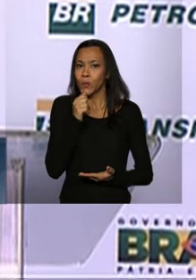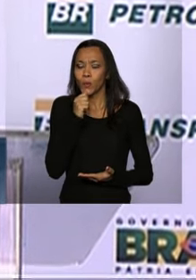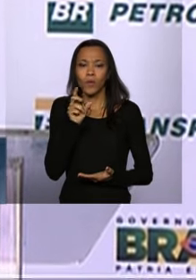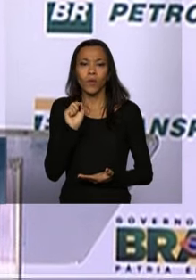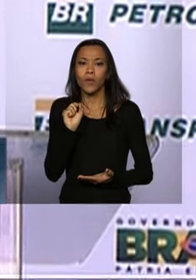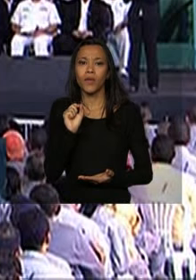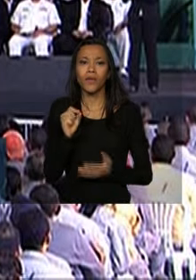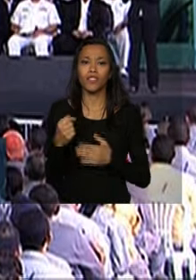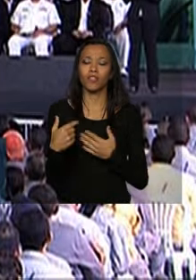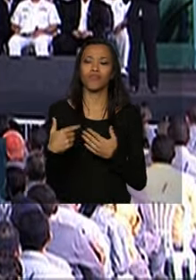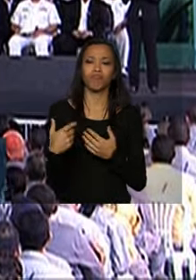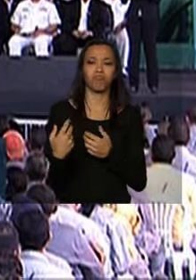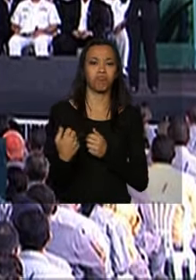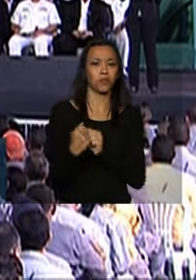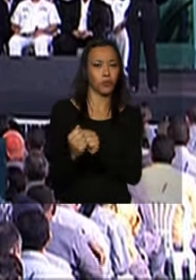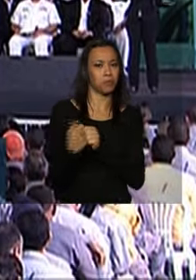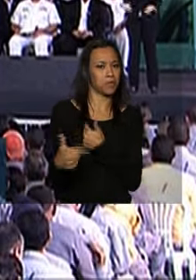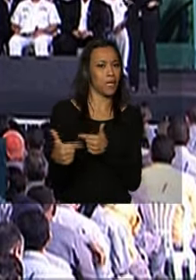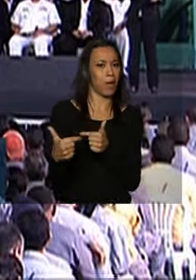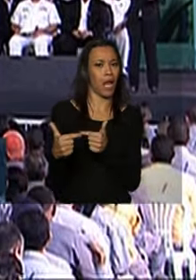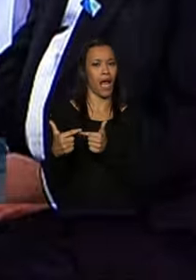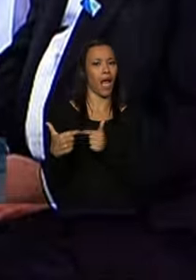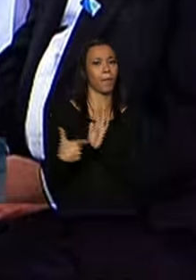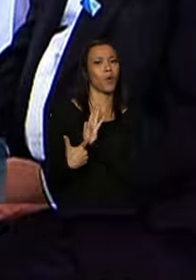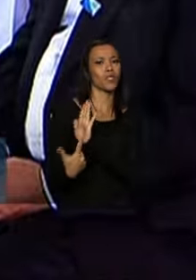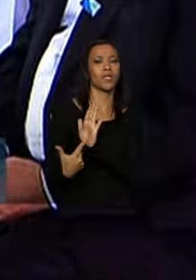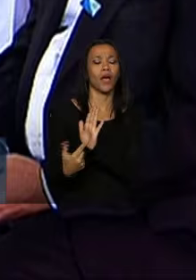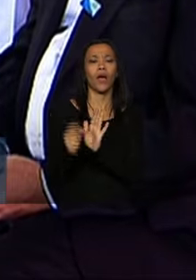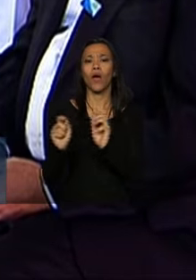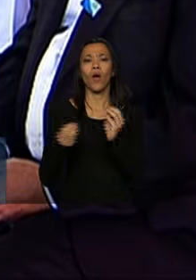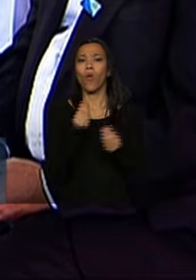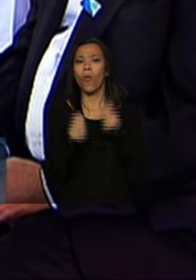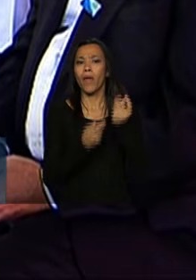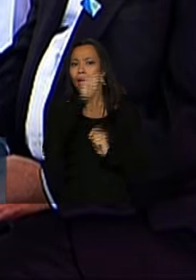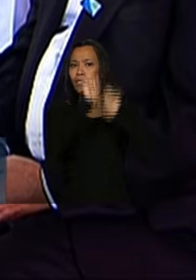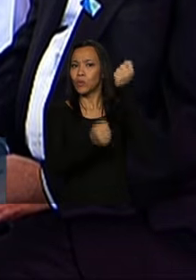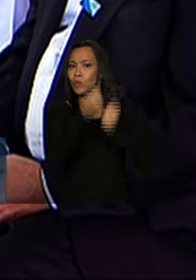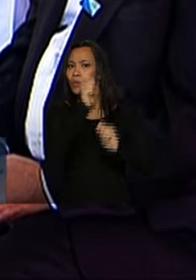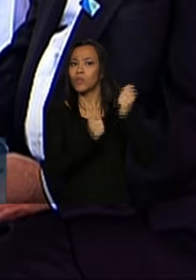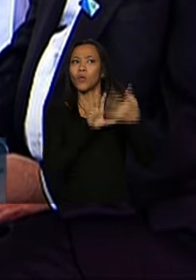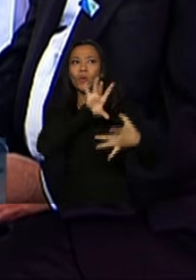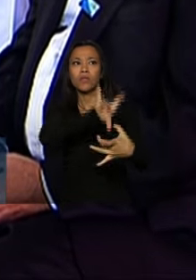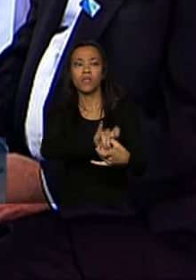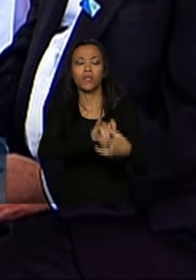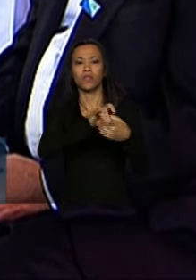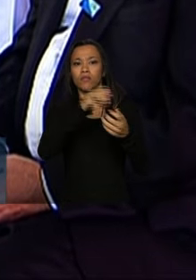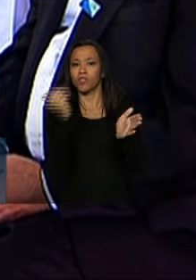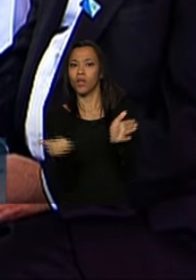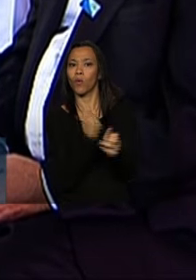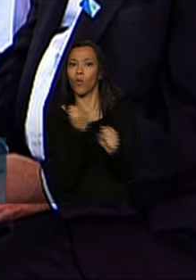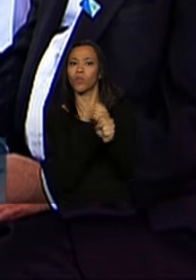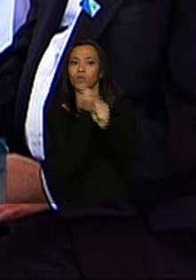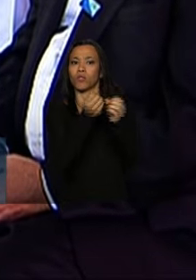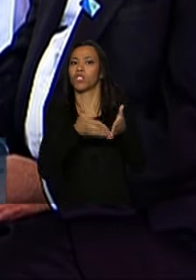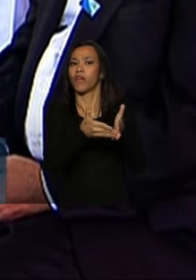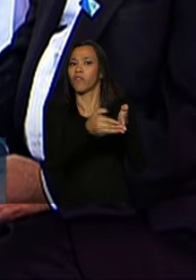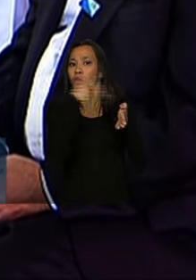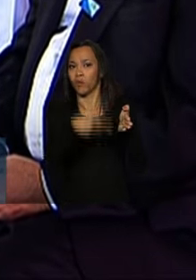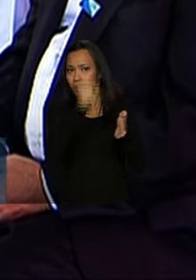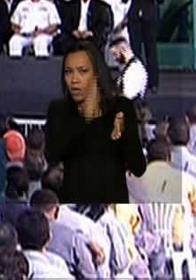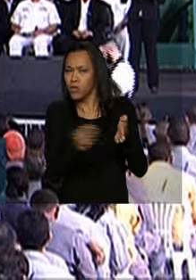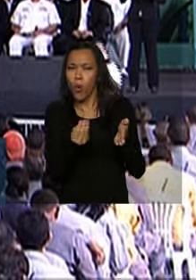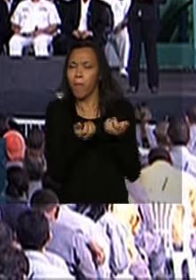de trabalhar, mostrar para ele o cenário da indústria naval brasileira nos últimos 10 anos, né? Mas